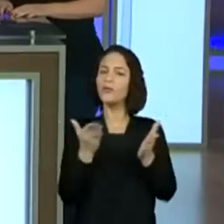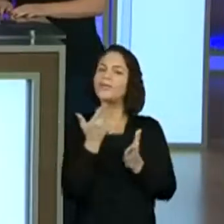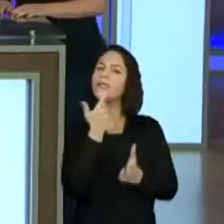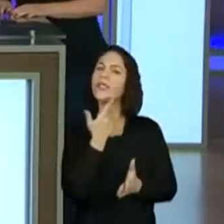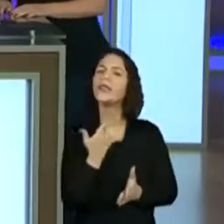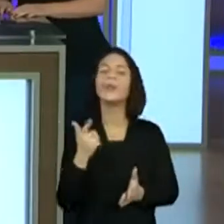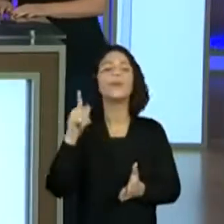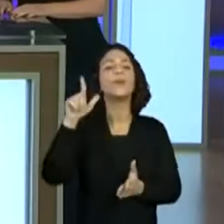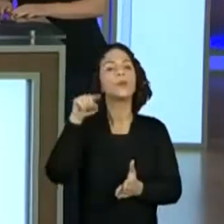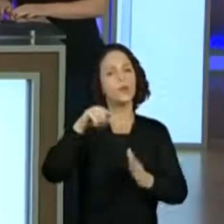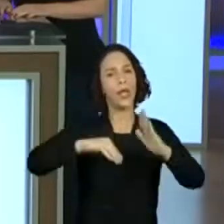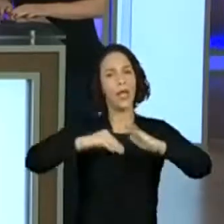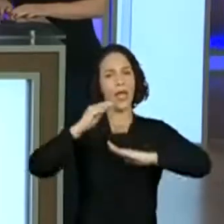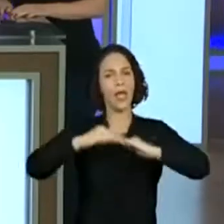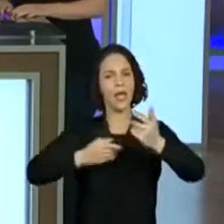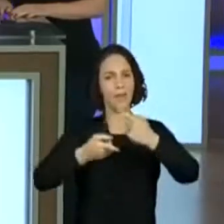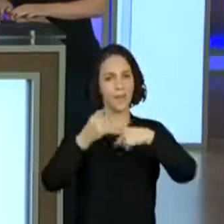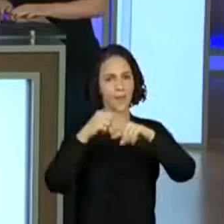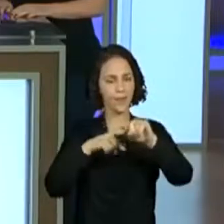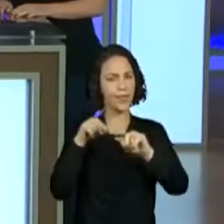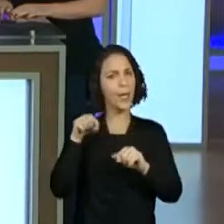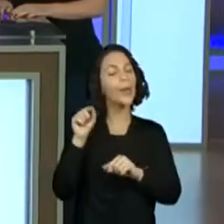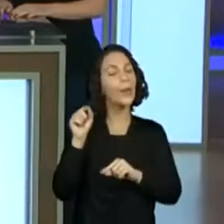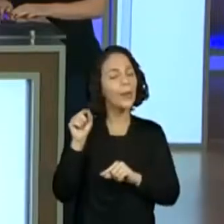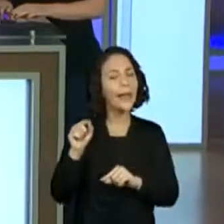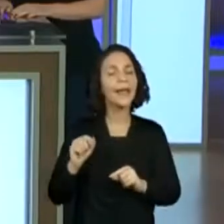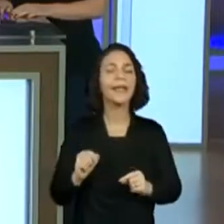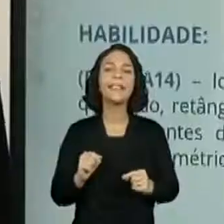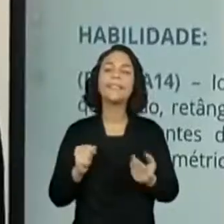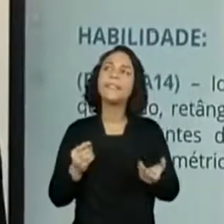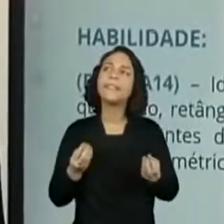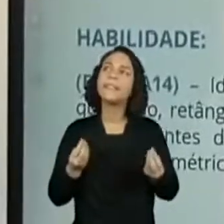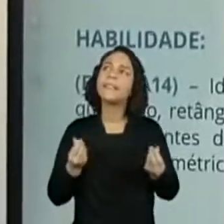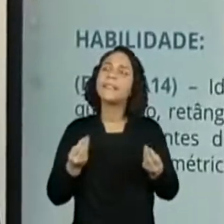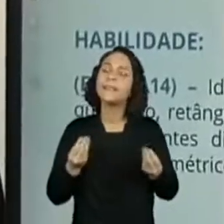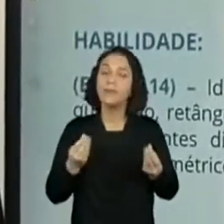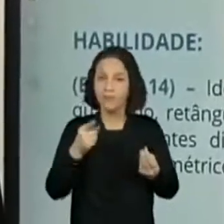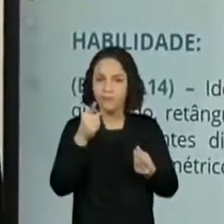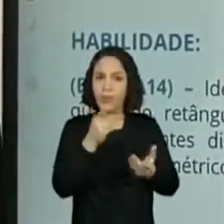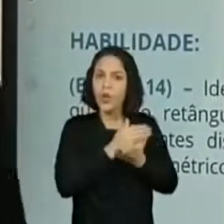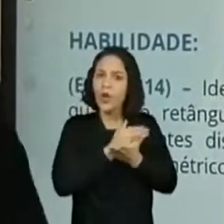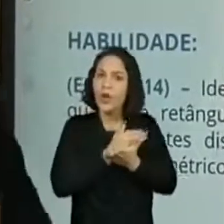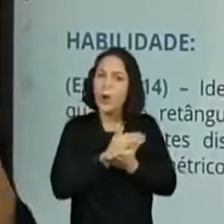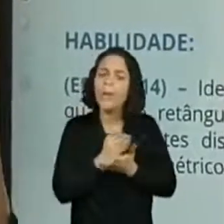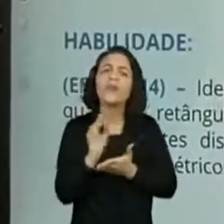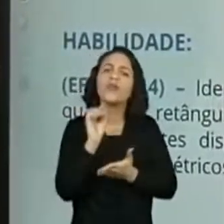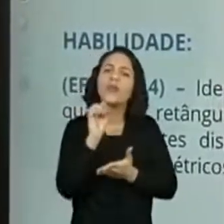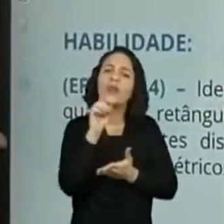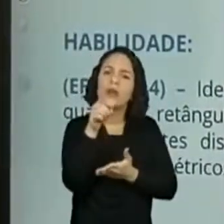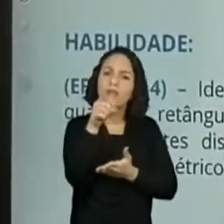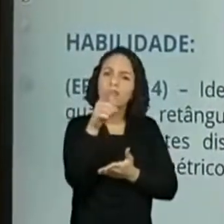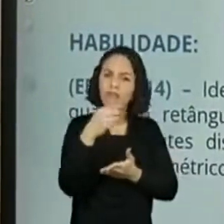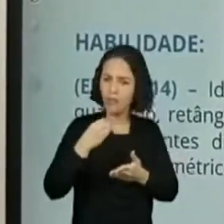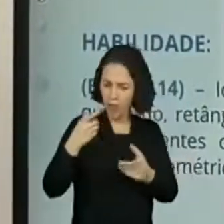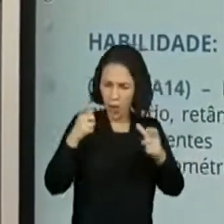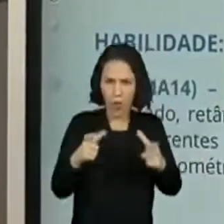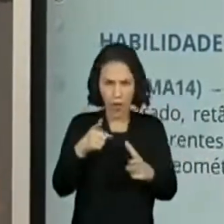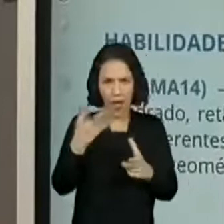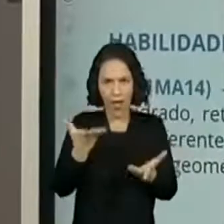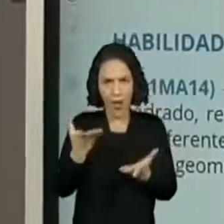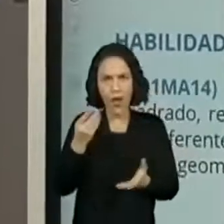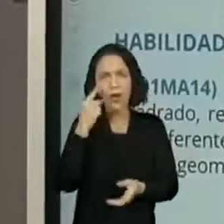uma outra parte da habilidade, que é justamente, criançada, já comecem a observar aí o que tem ao seu